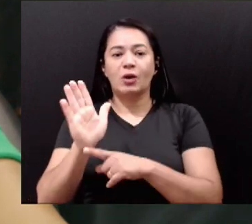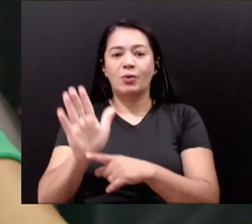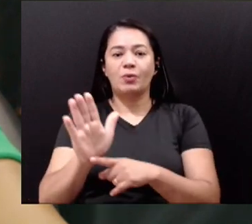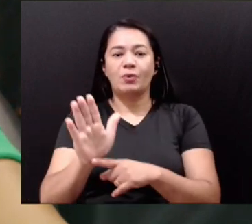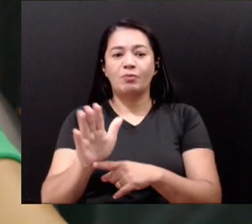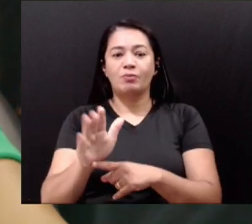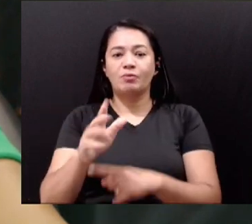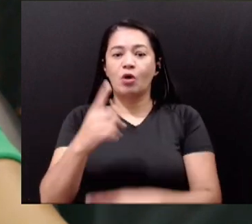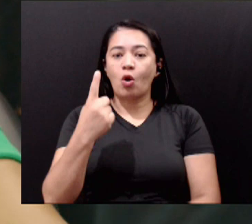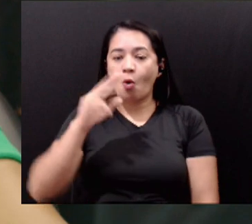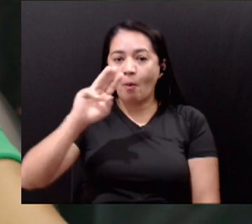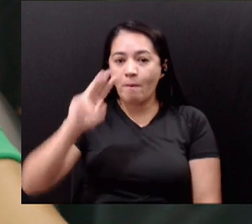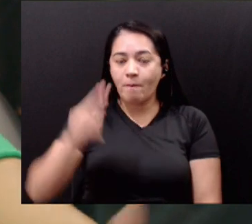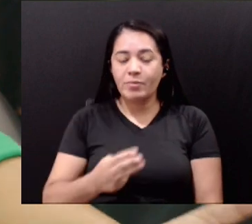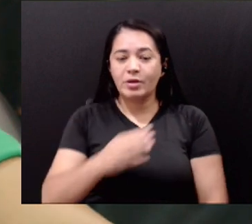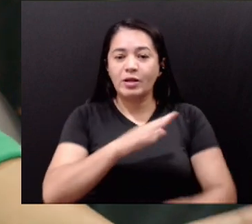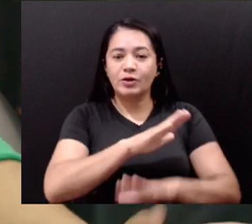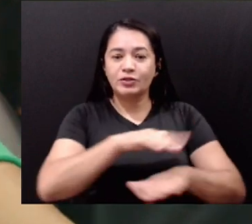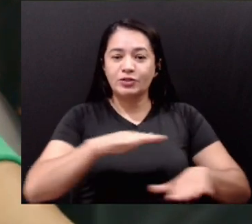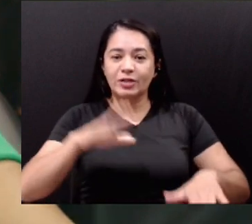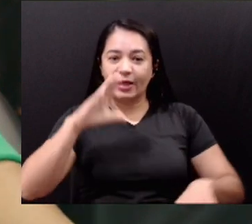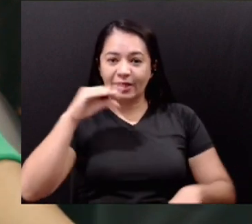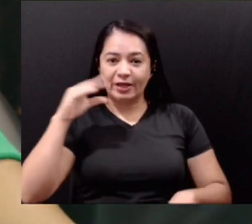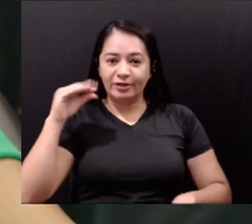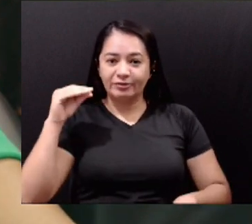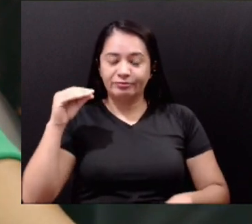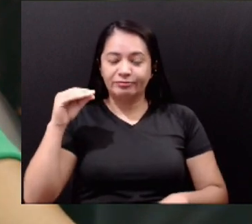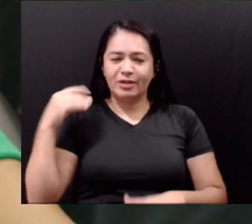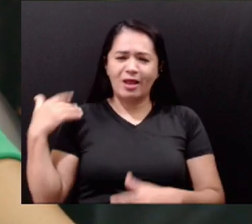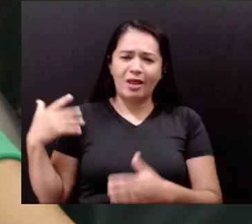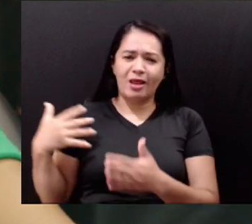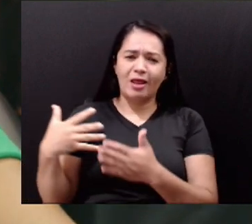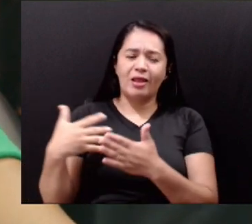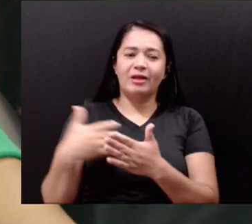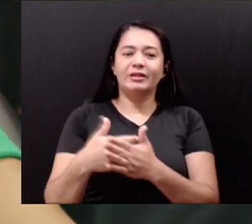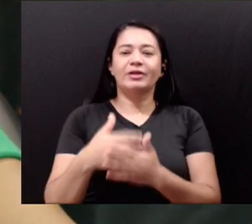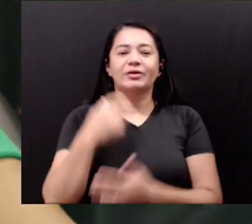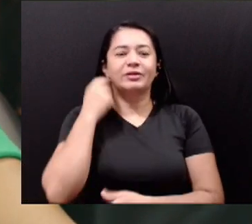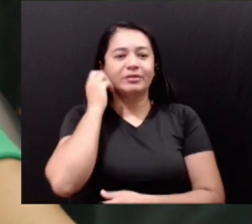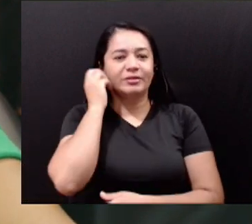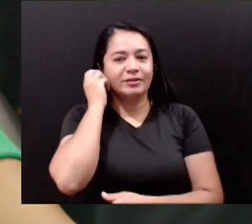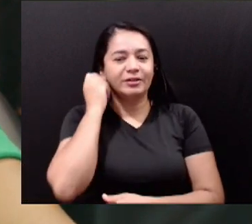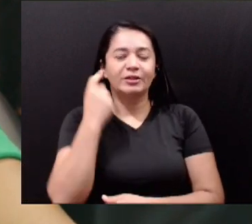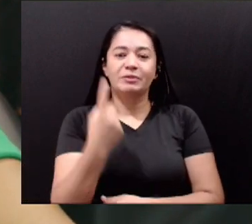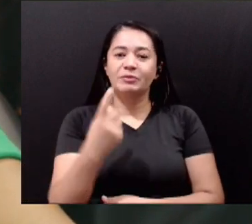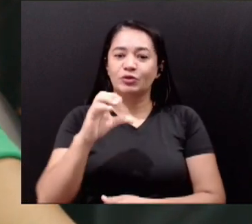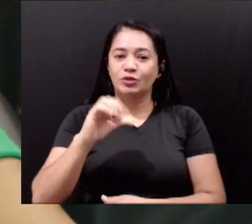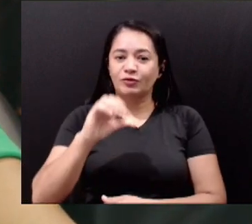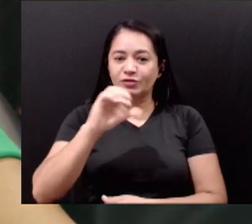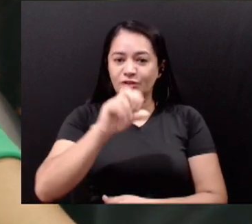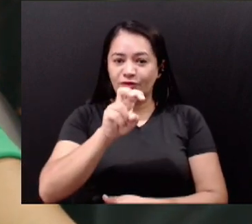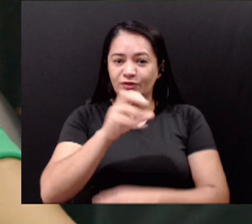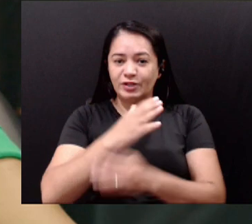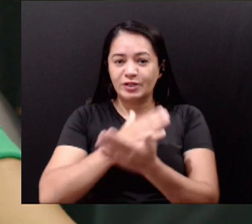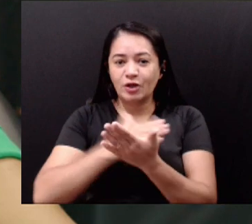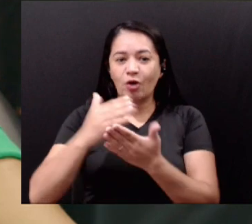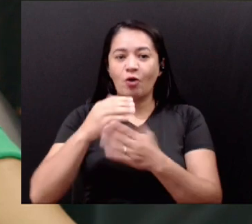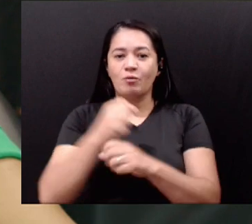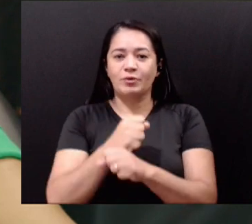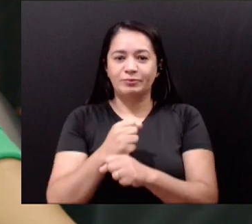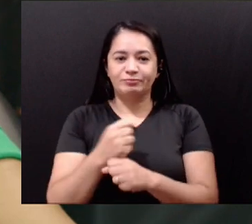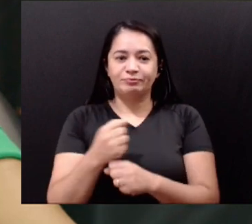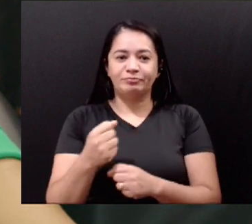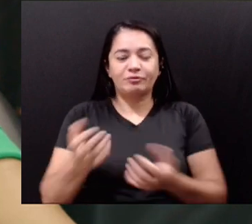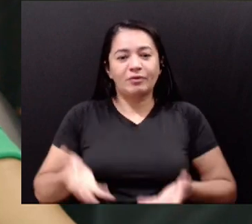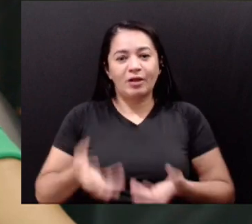crianças e adolescentes desde a sua criação, que foi em 1995, promovendo acesso à cultura e à formação